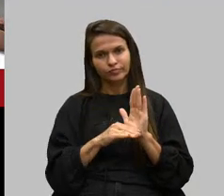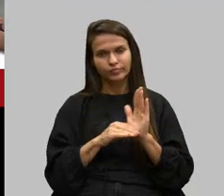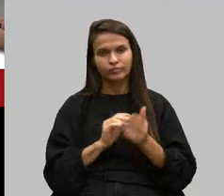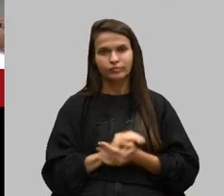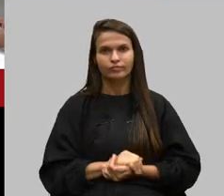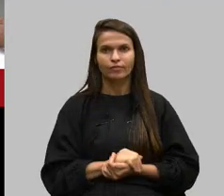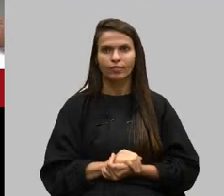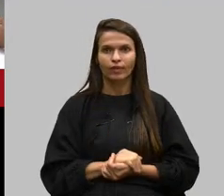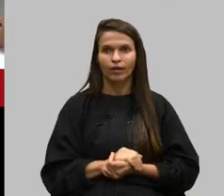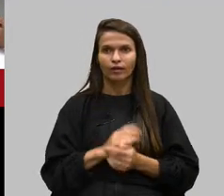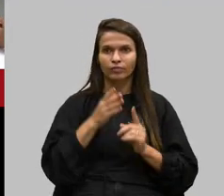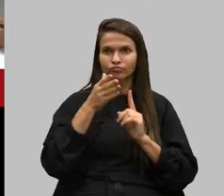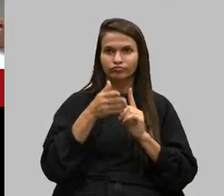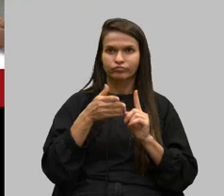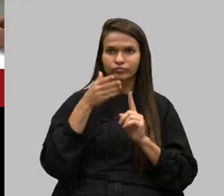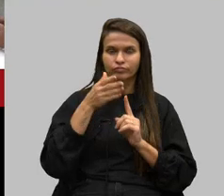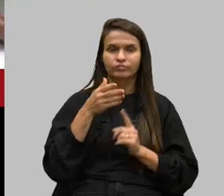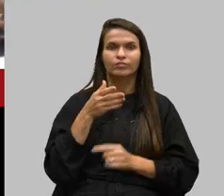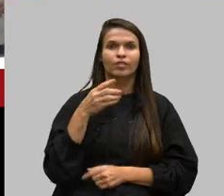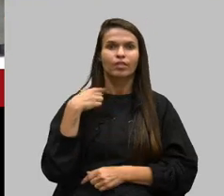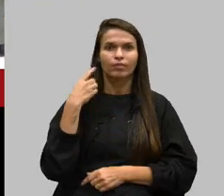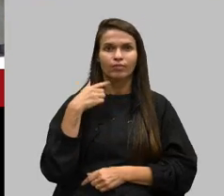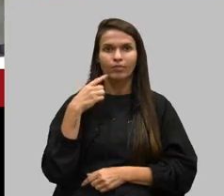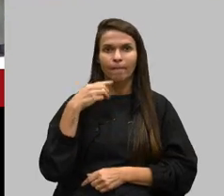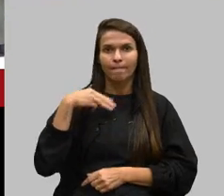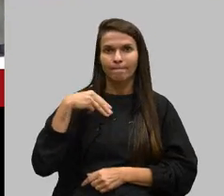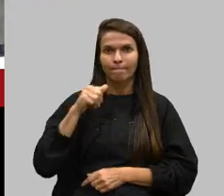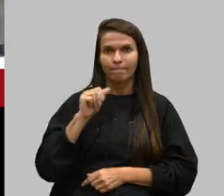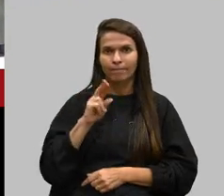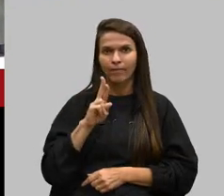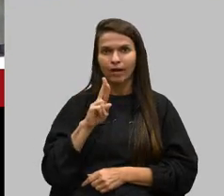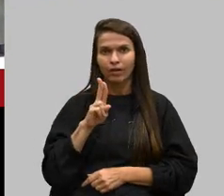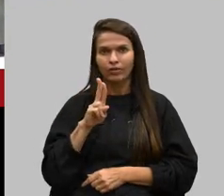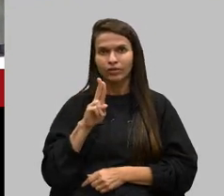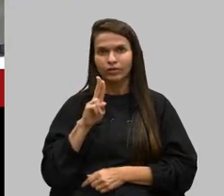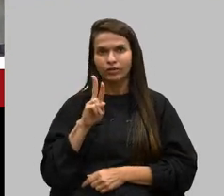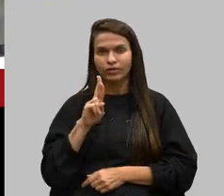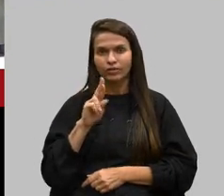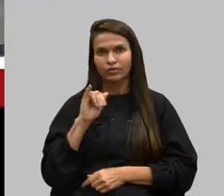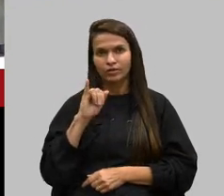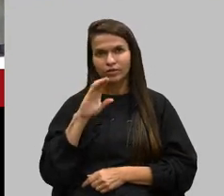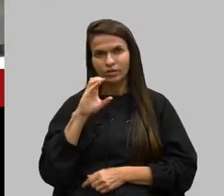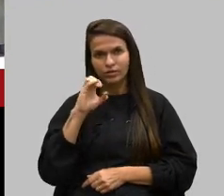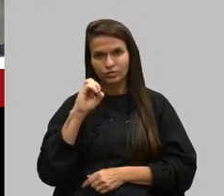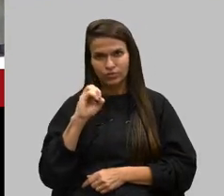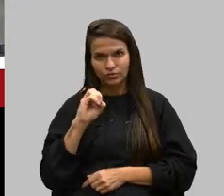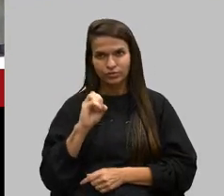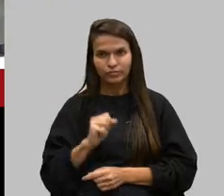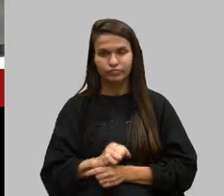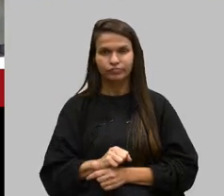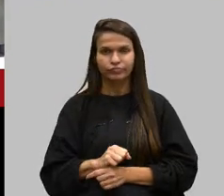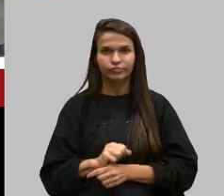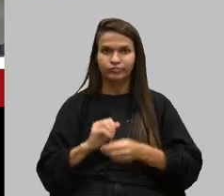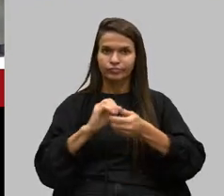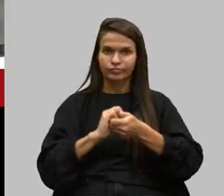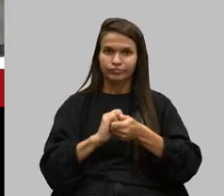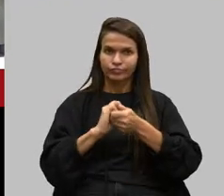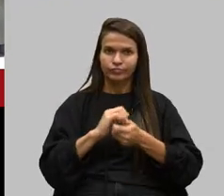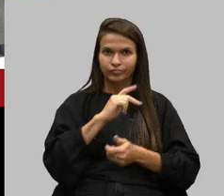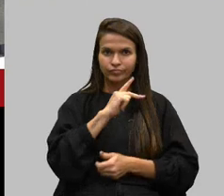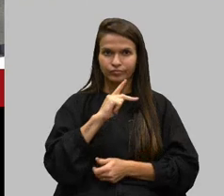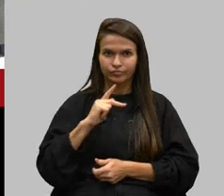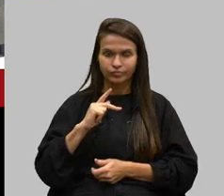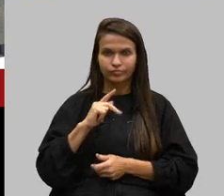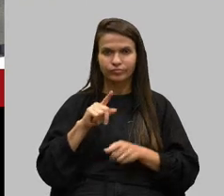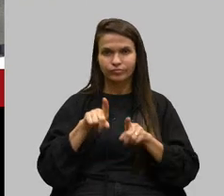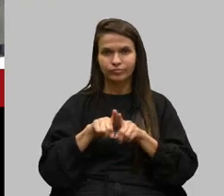Deputado Dr Maurício cumprimentar aqui o presidente leonídio bolsas em nome dele os